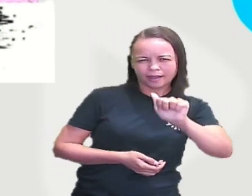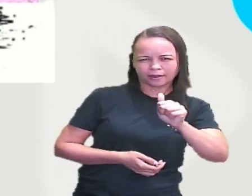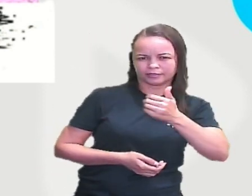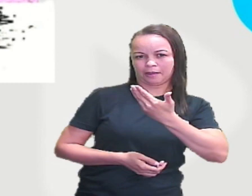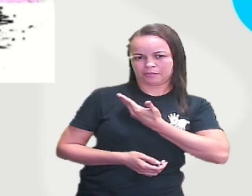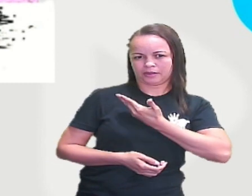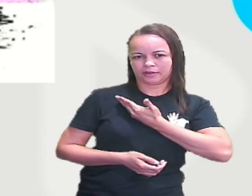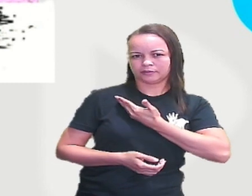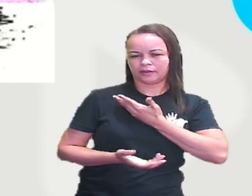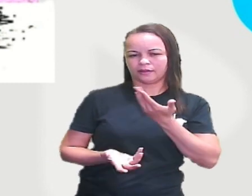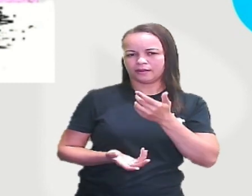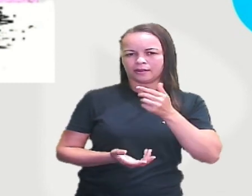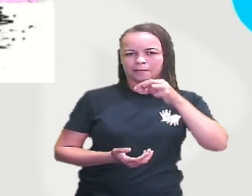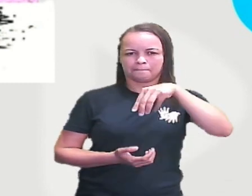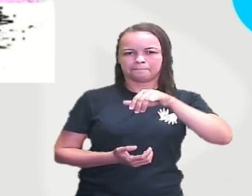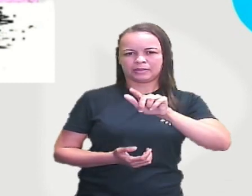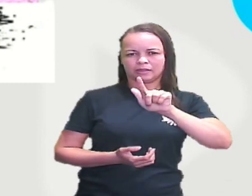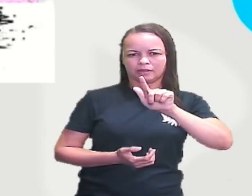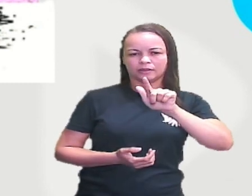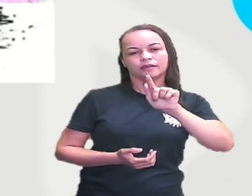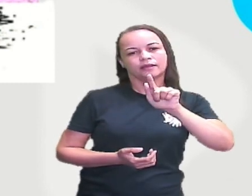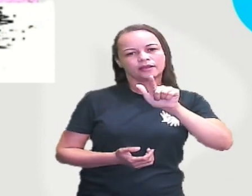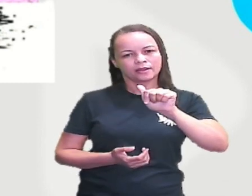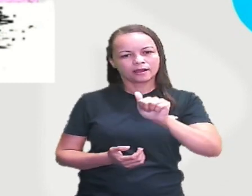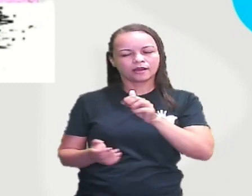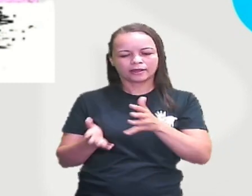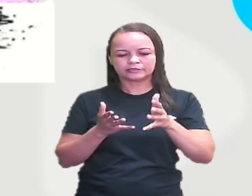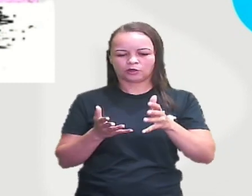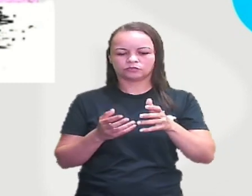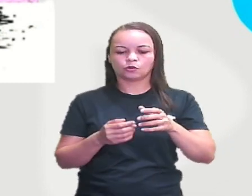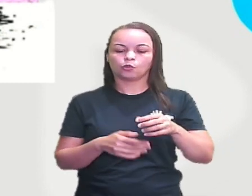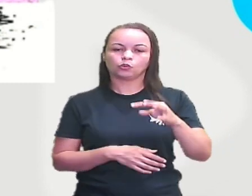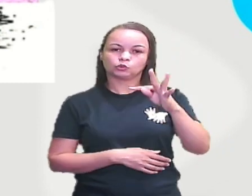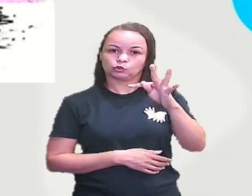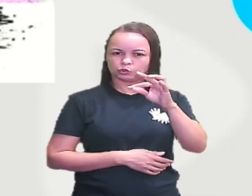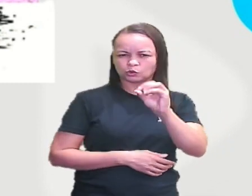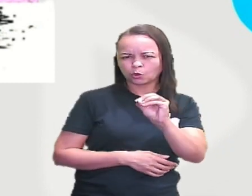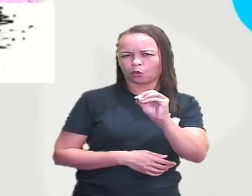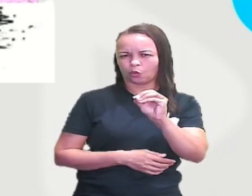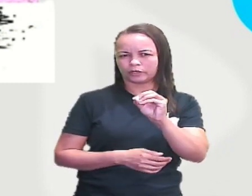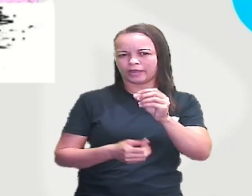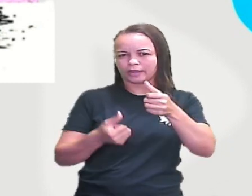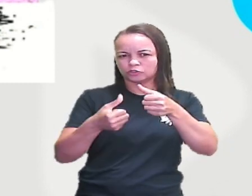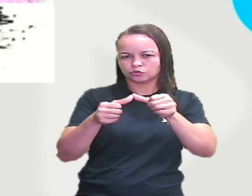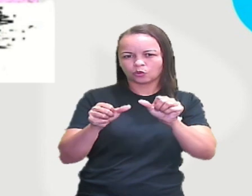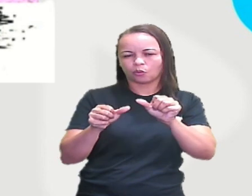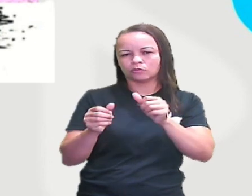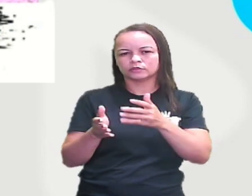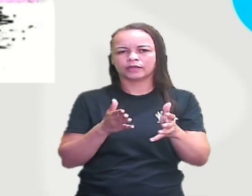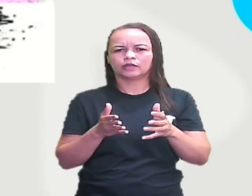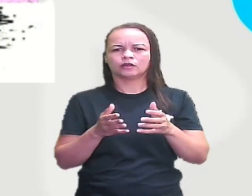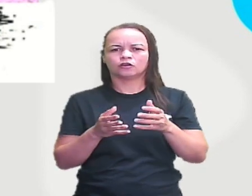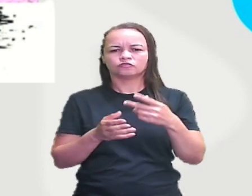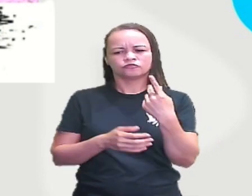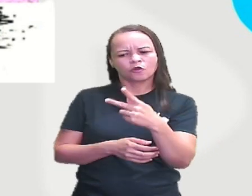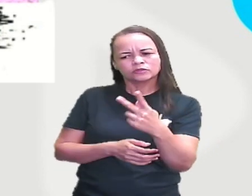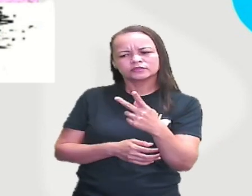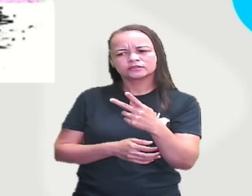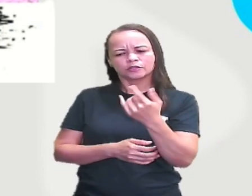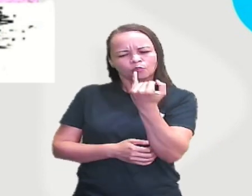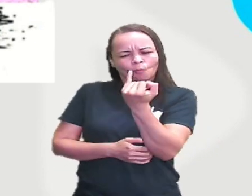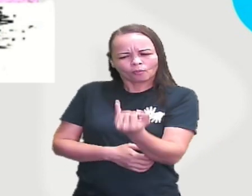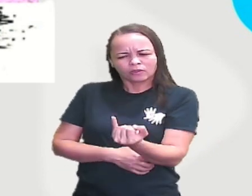porque o tô já é uma redução também do estou, né? Como você emagreceu e o que você